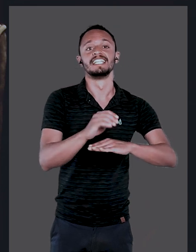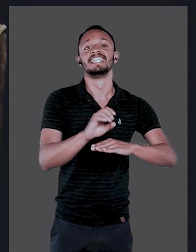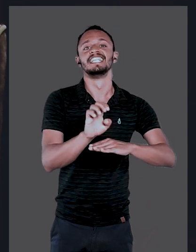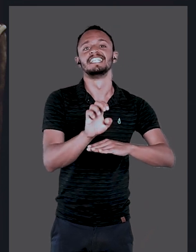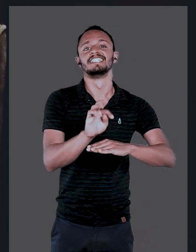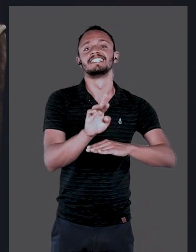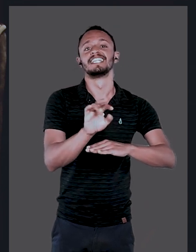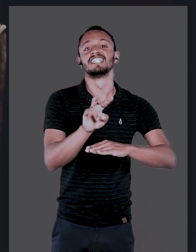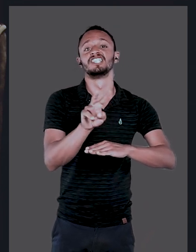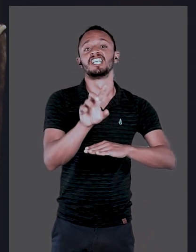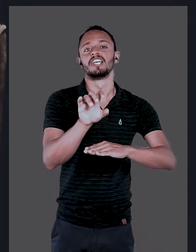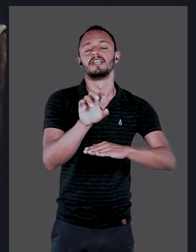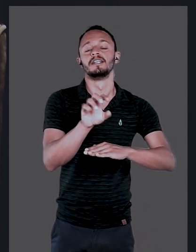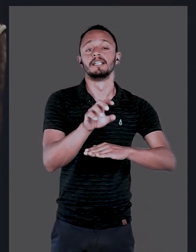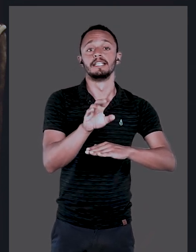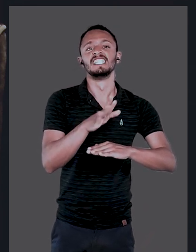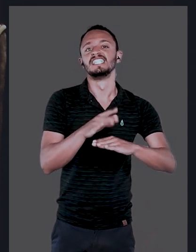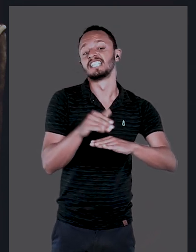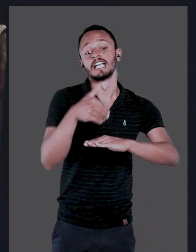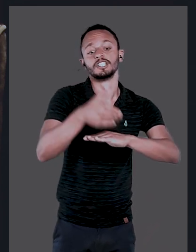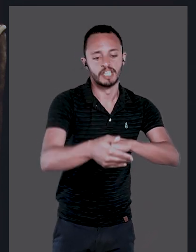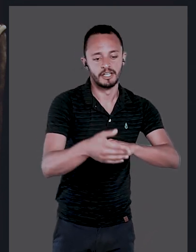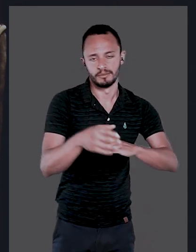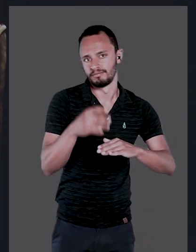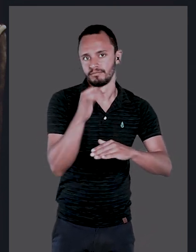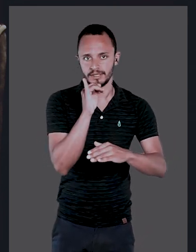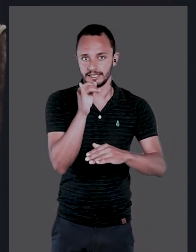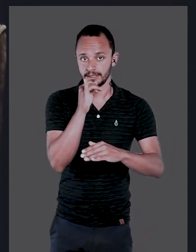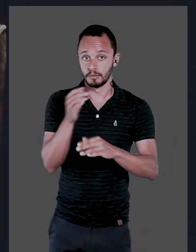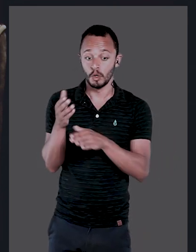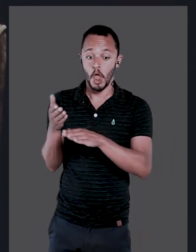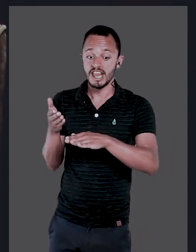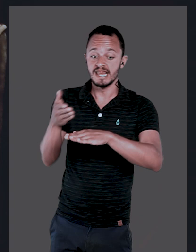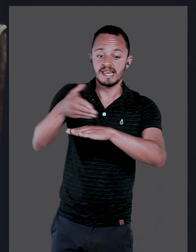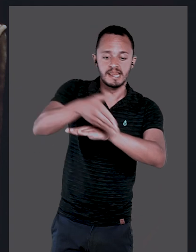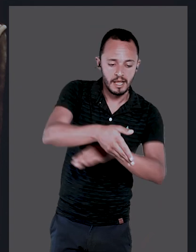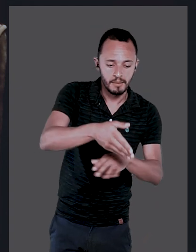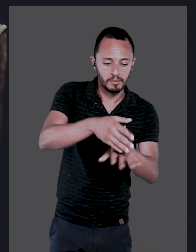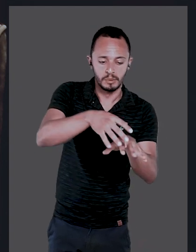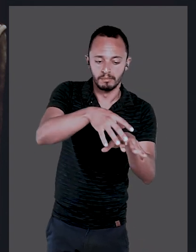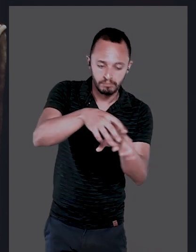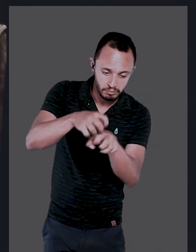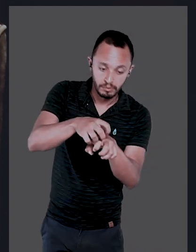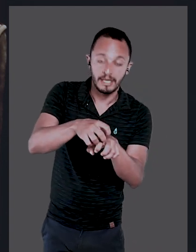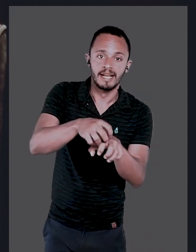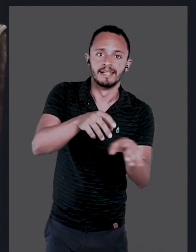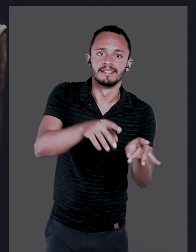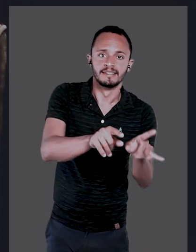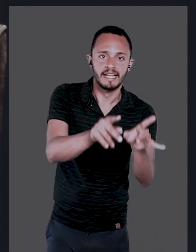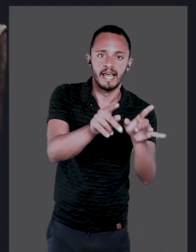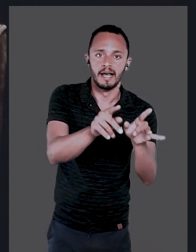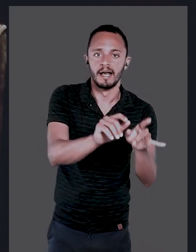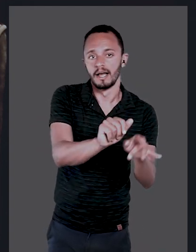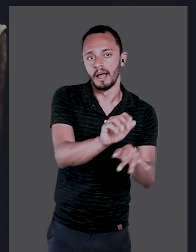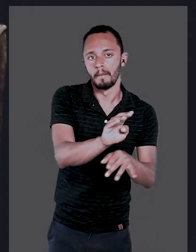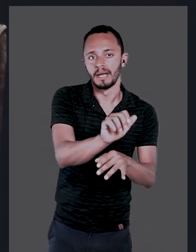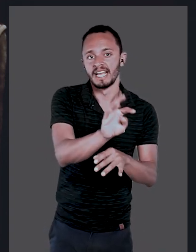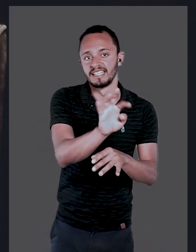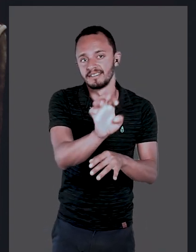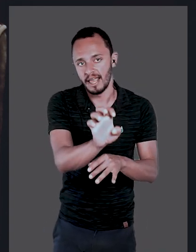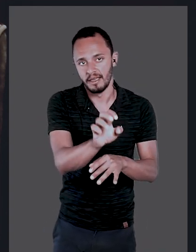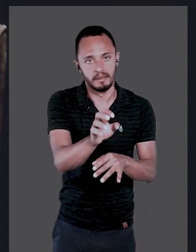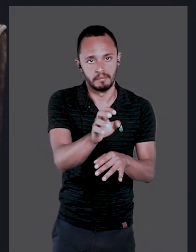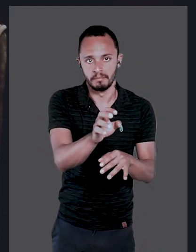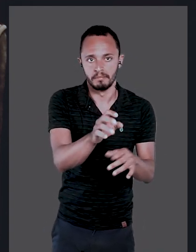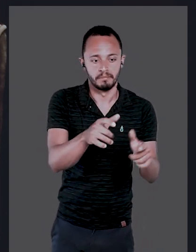lugar estrangeiro que não nos pertence, para que nós nos sintamos como invasores na terra dos Abaeté, é claro